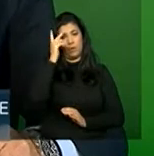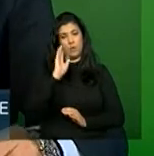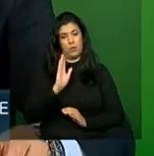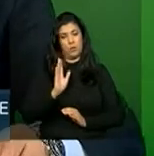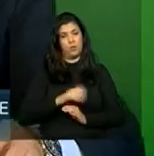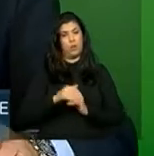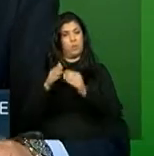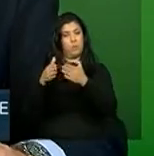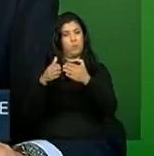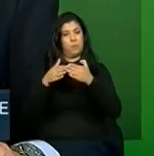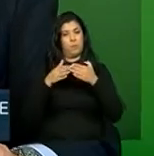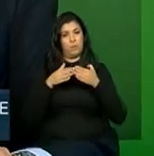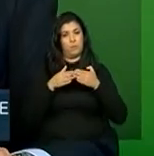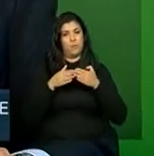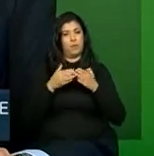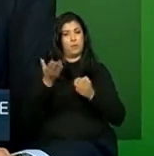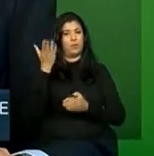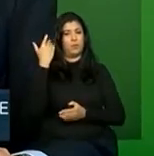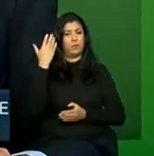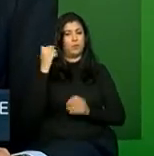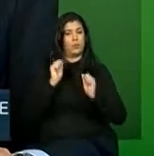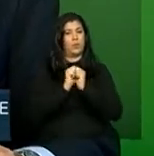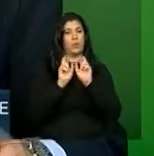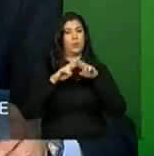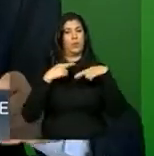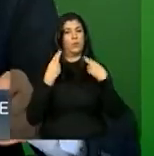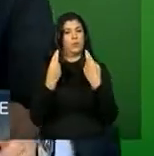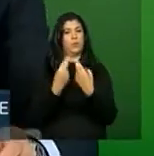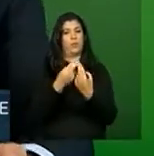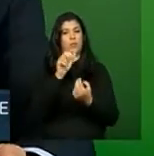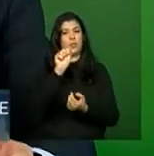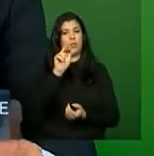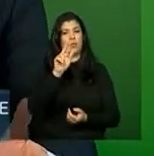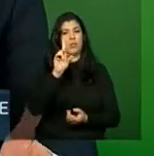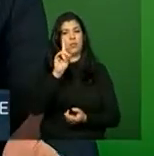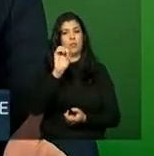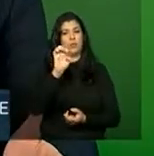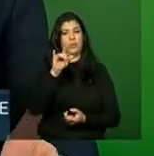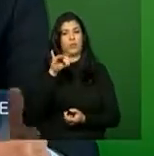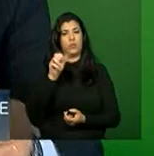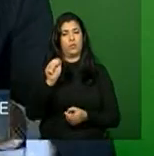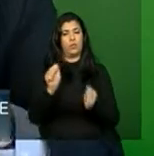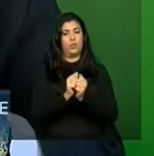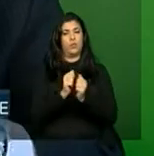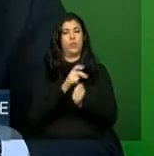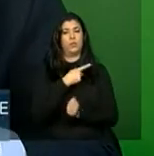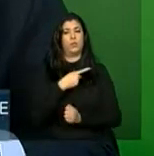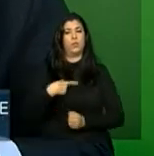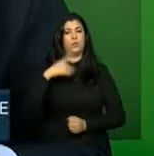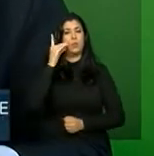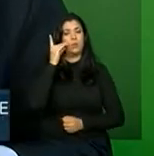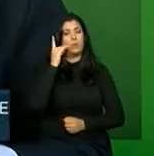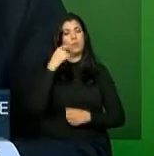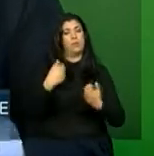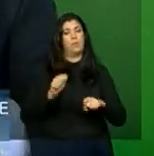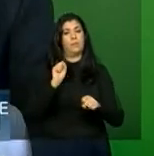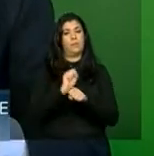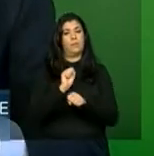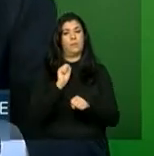solicitou uma audiência com a presidenta Dilma nós vamos ter que aguardar